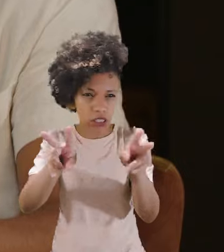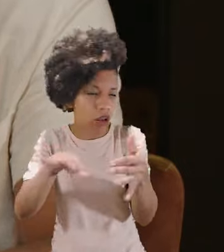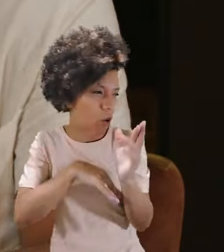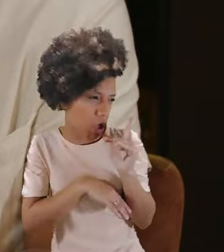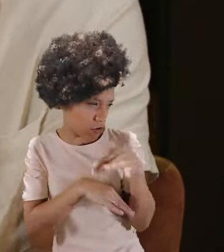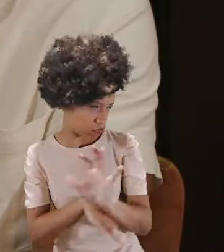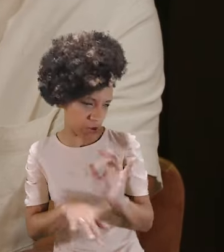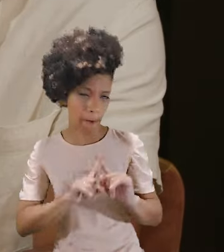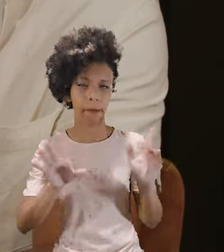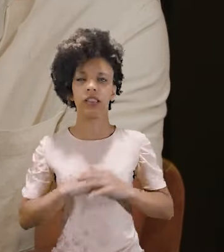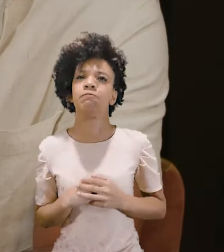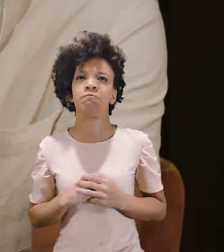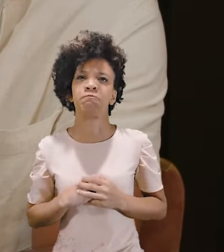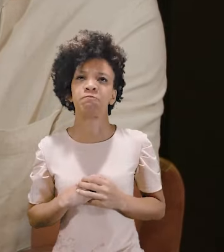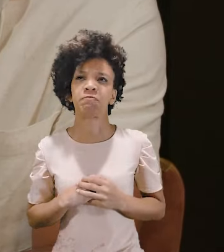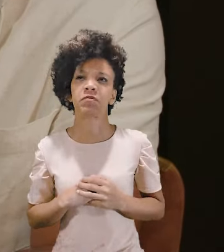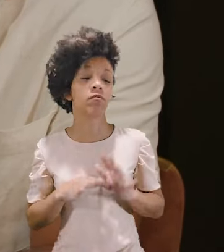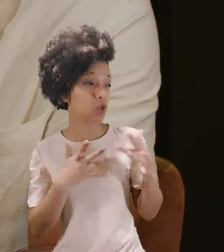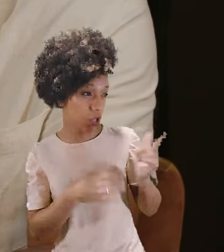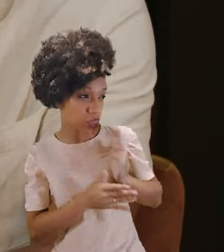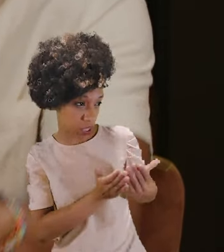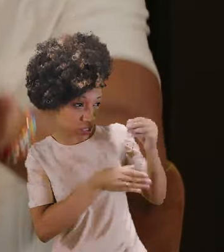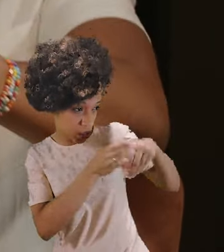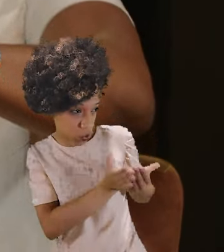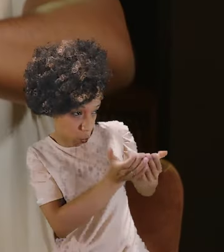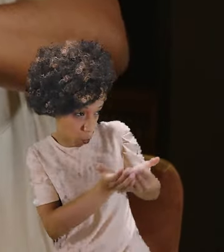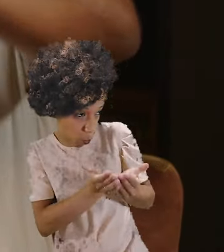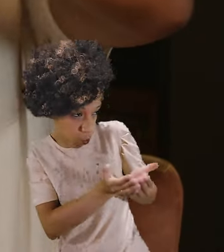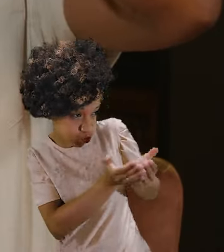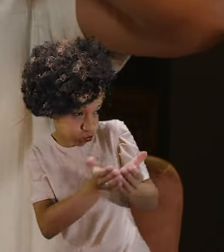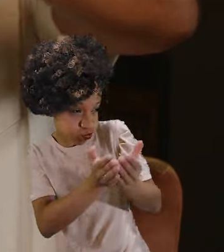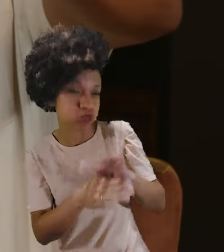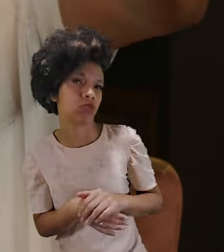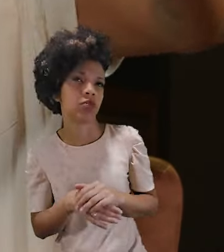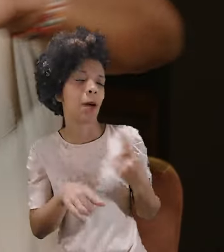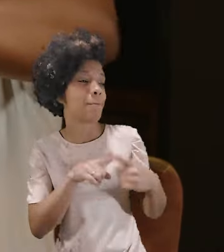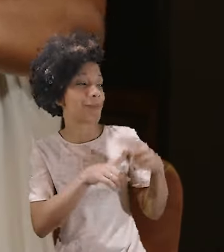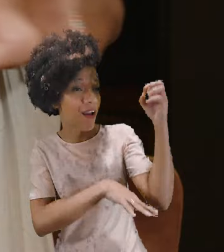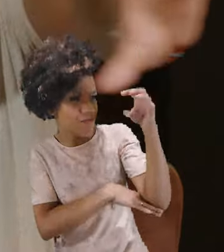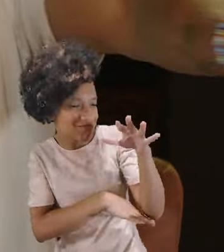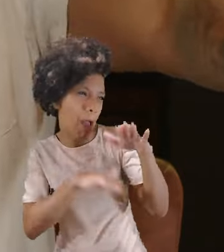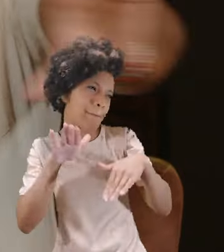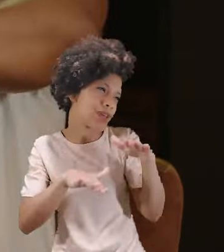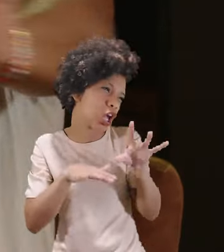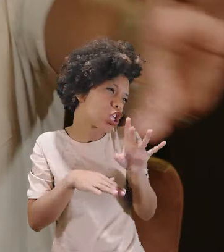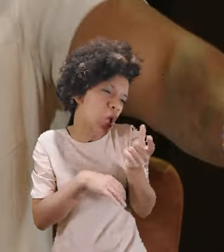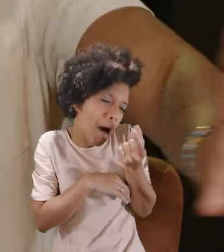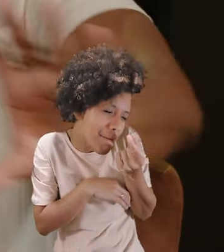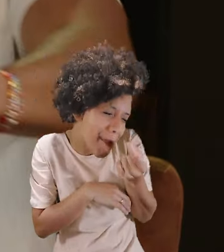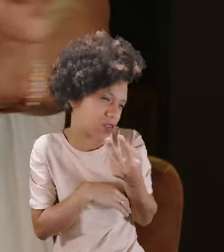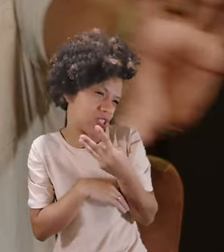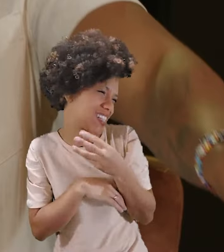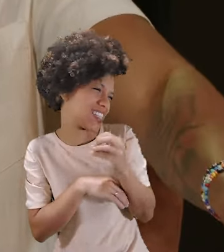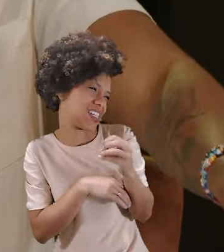a certo Caraca assim mas no consultório navio porque o número dela vai iluminar mais ou menos